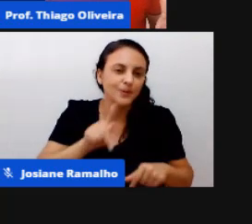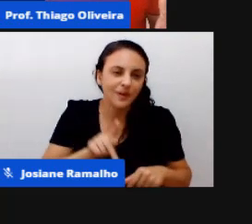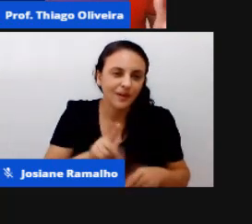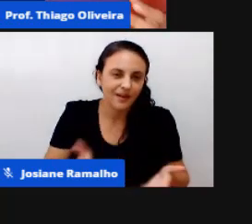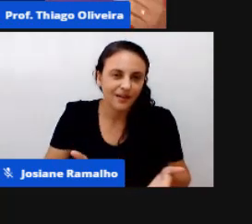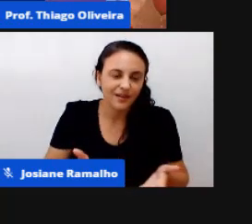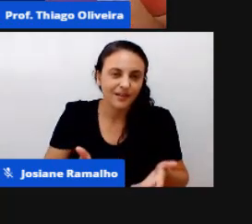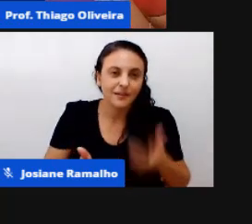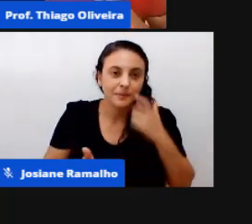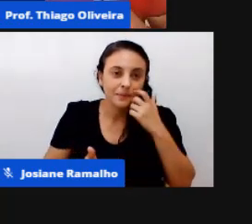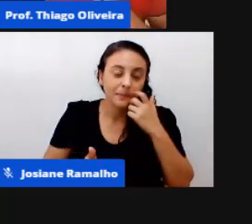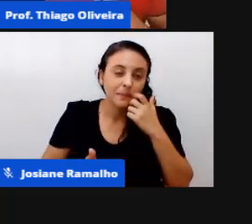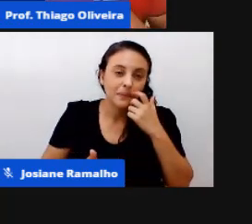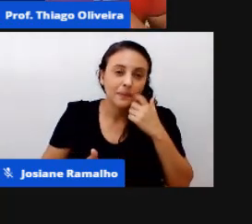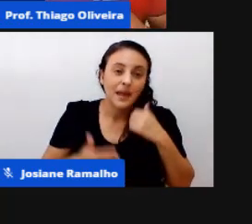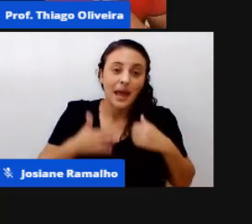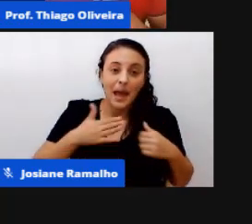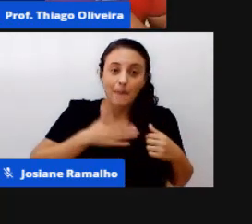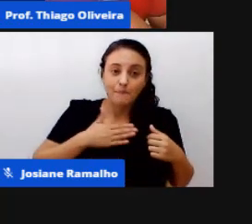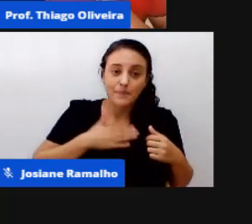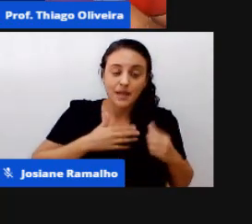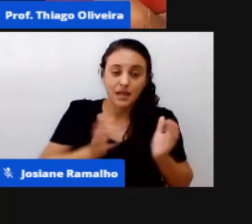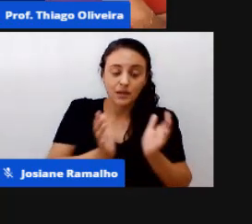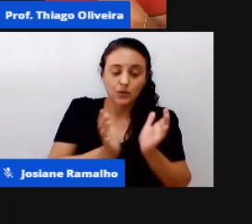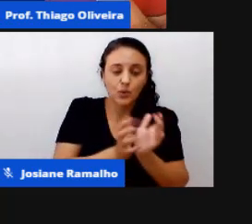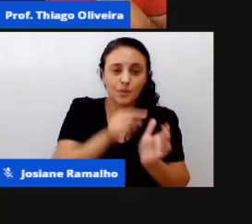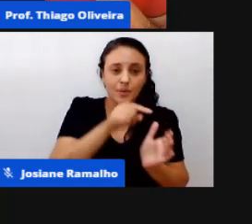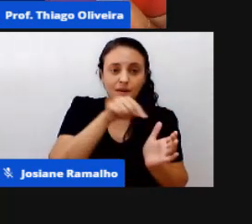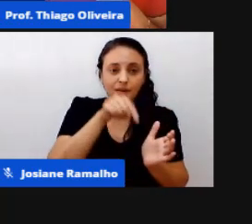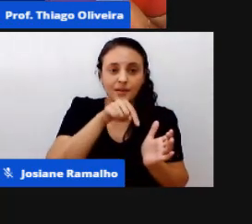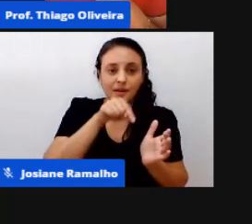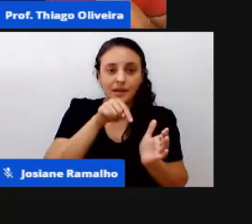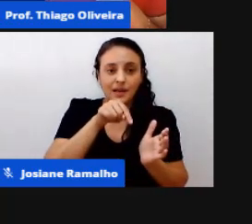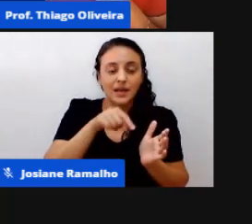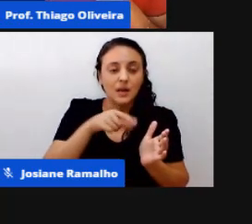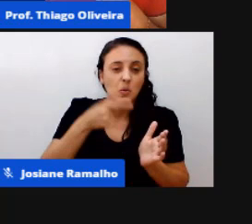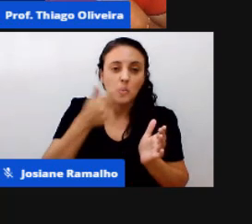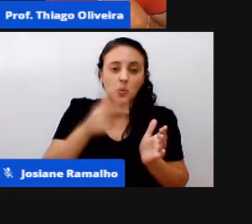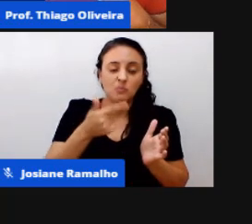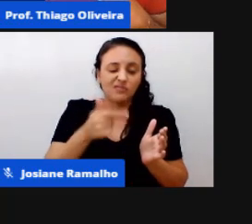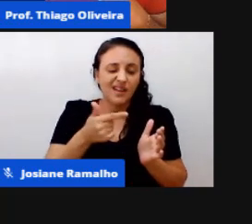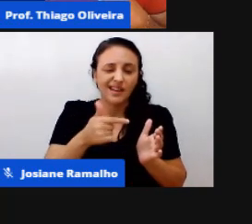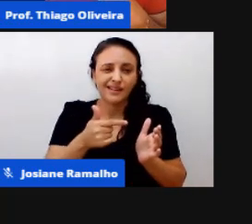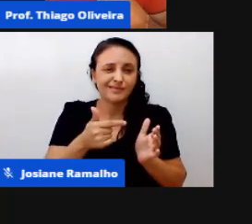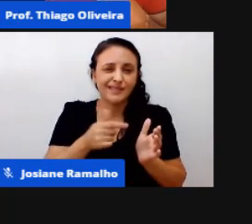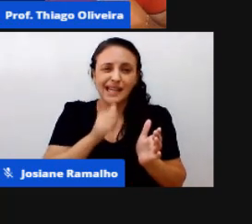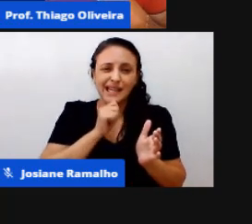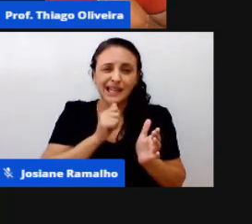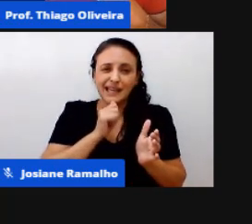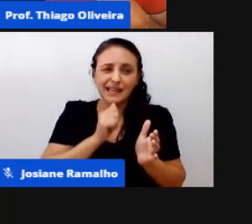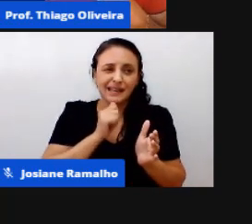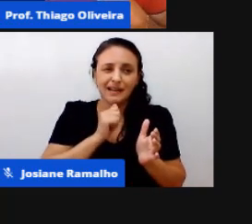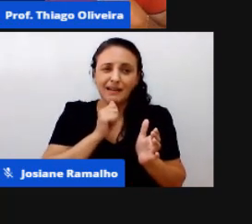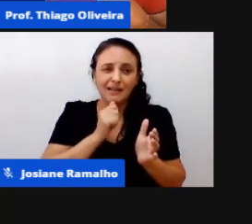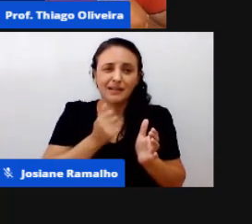Né? A minha turma, ela não tem maturidade pedagógica